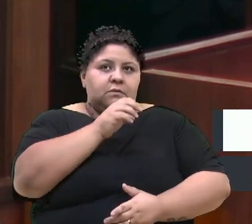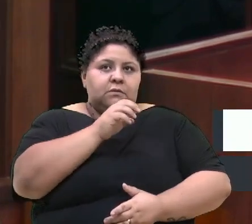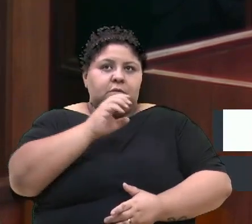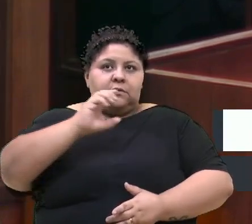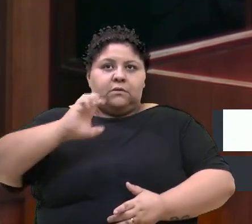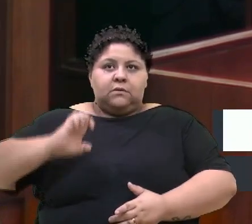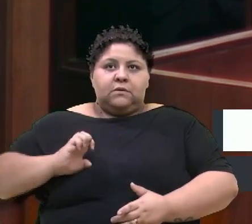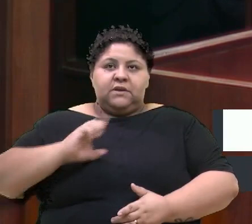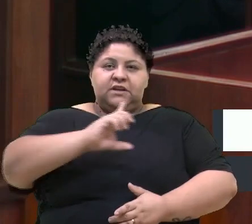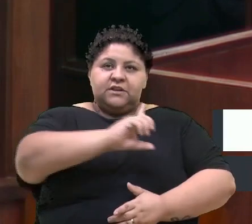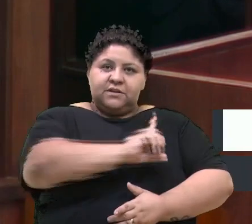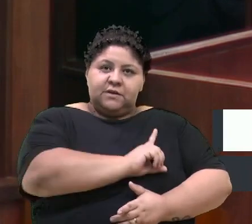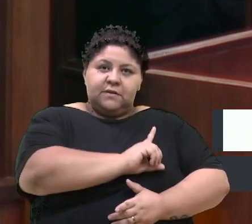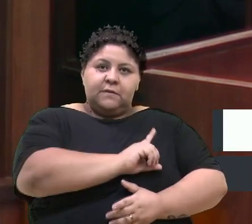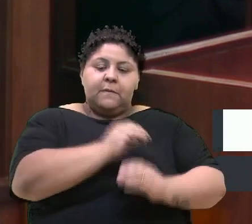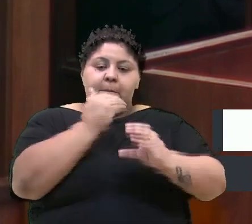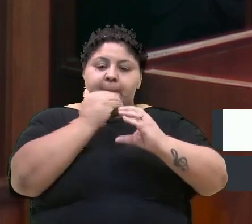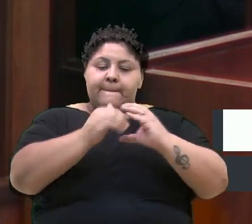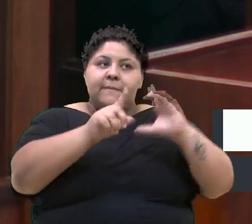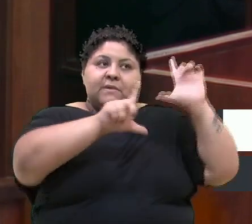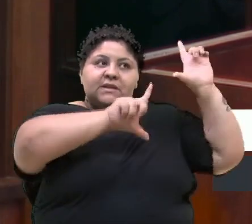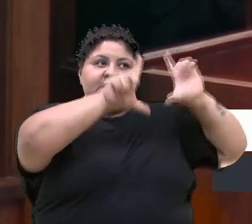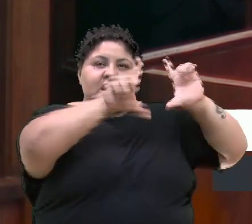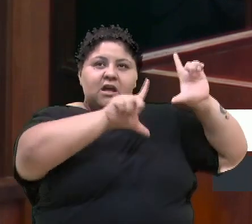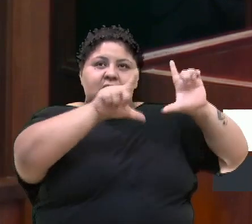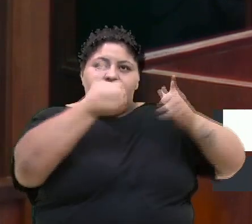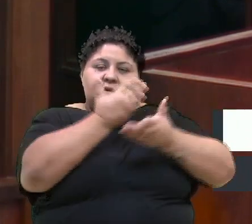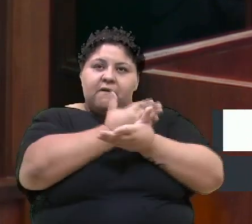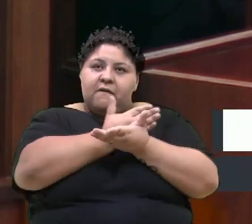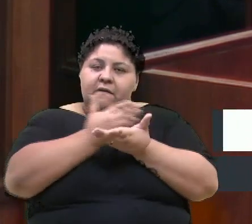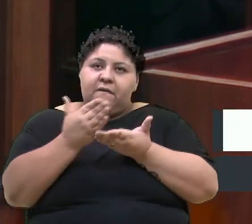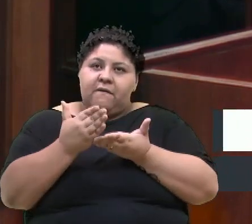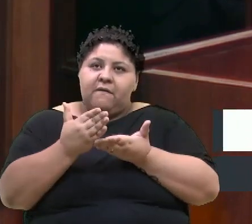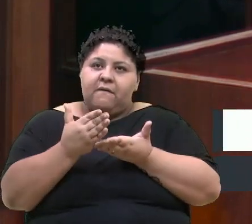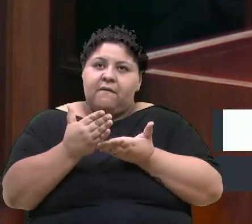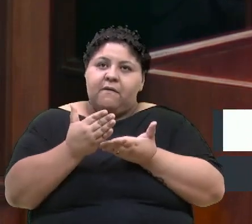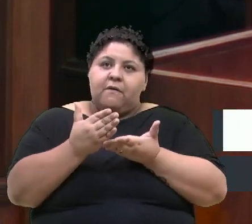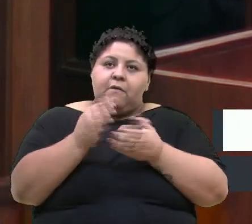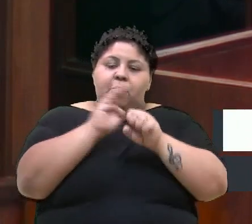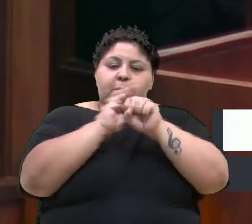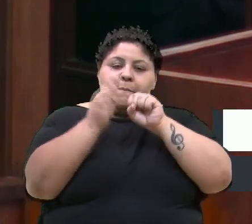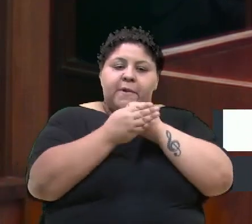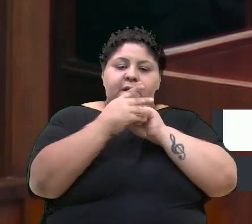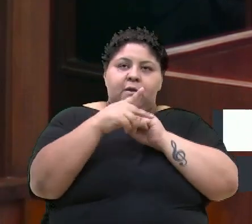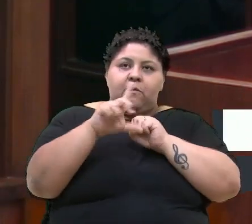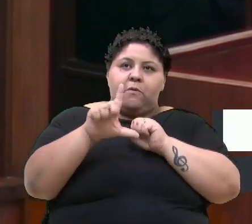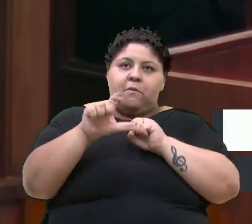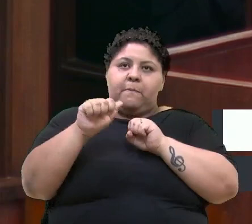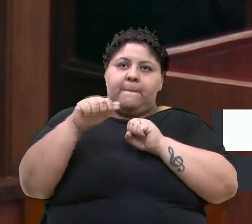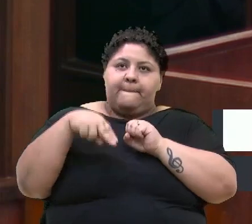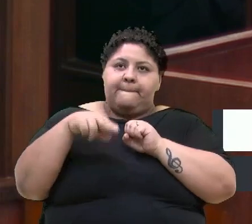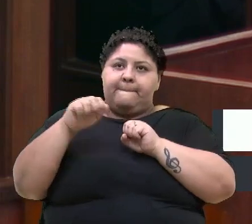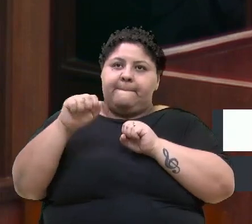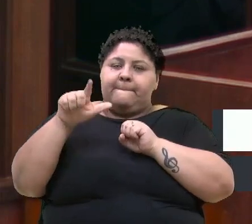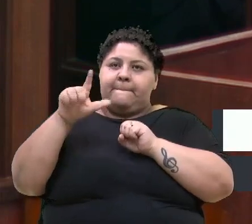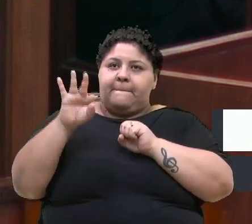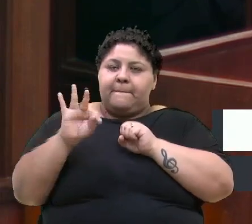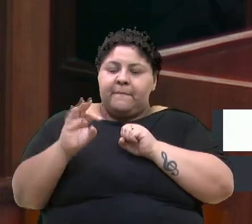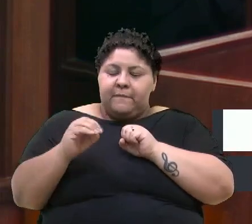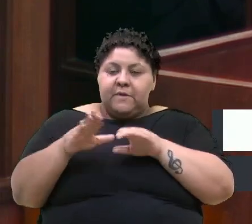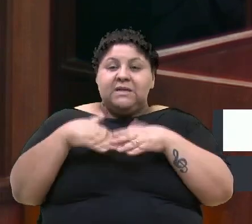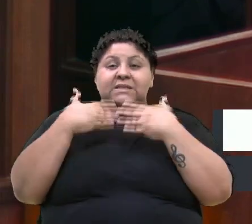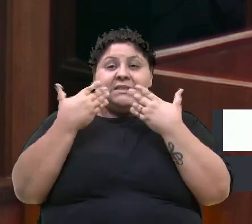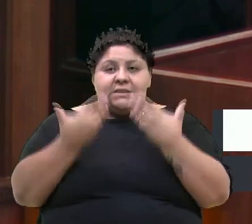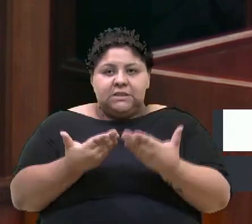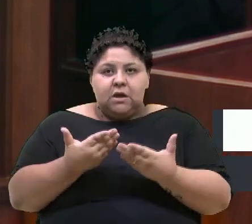manda fotos que iniciou a entrada do bairro Planalto. Então, a Frente Parlamentar